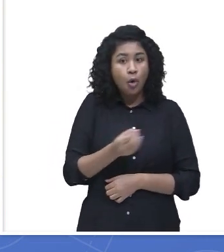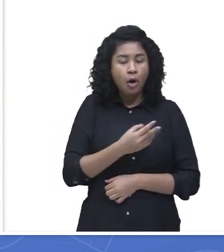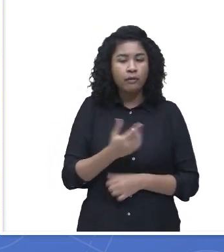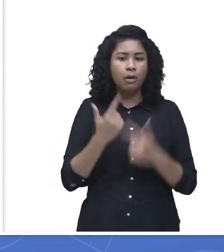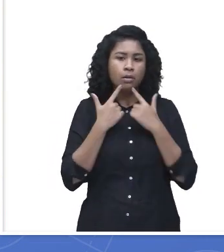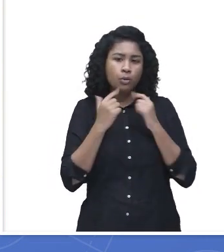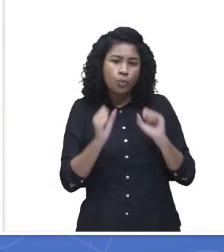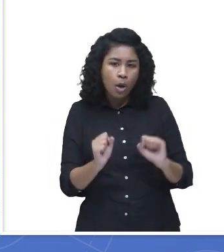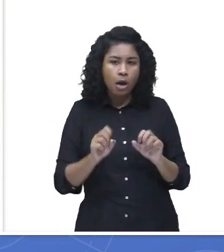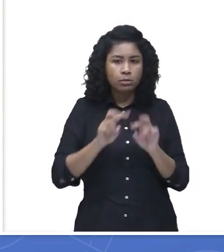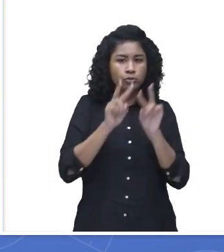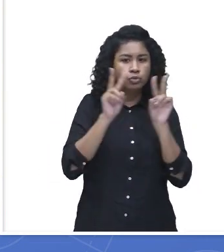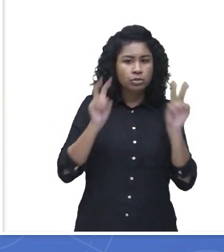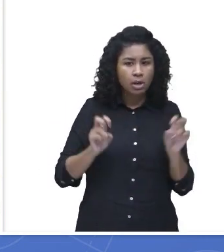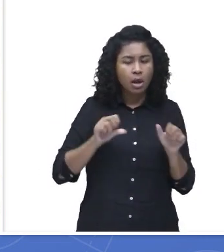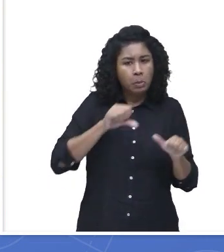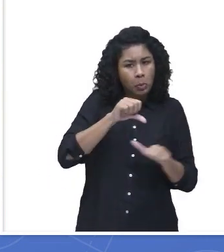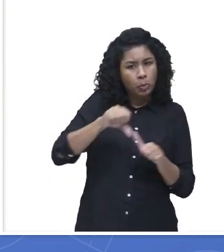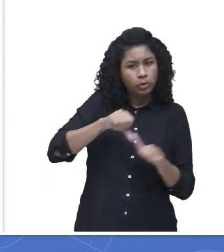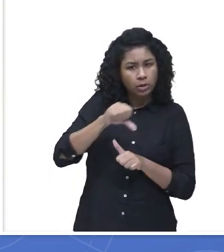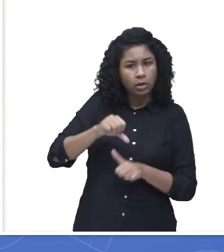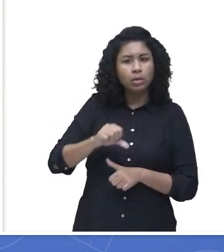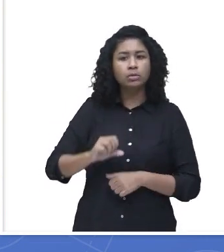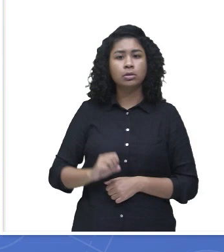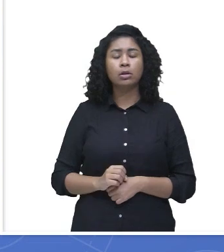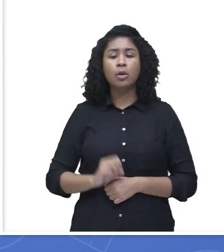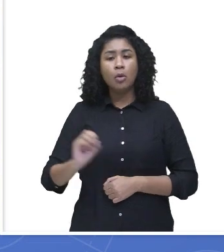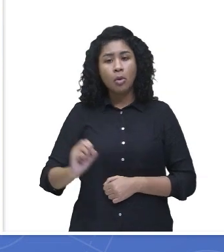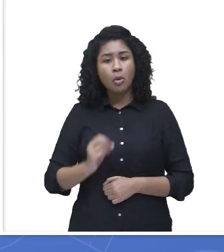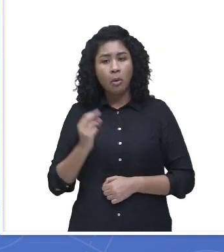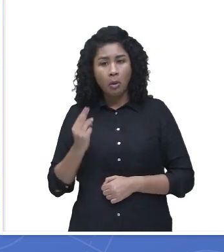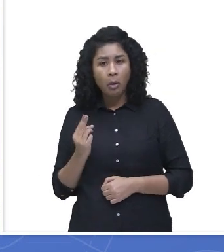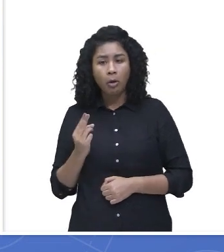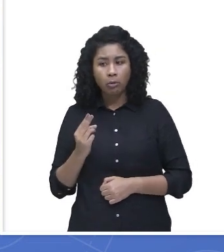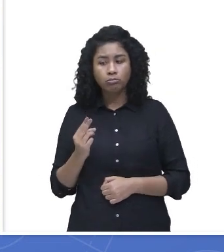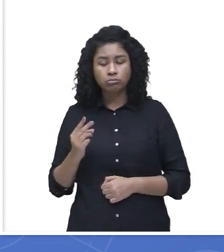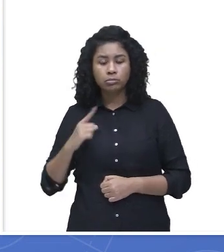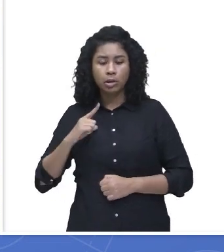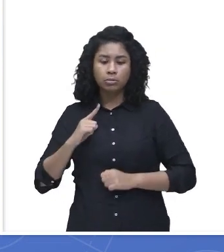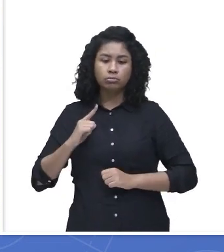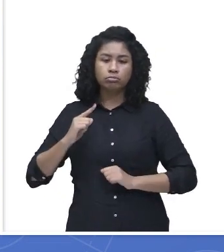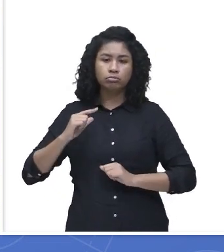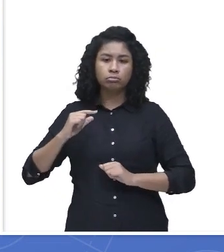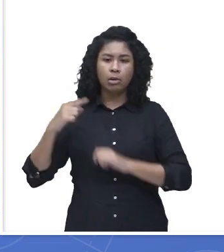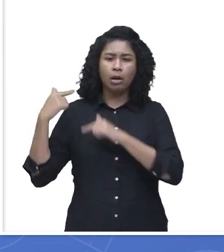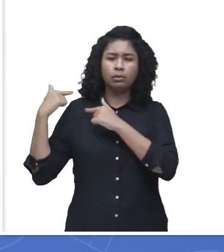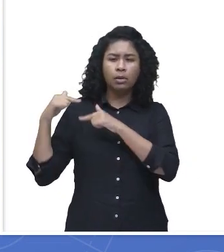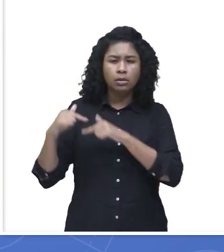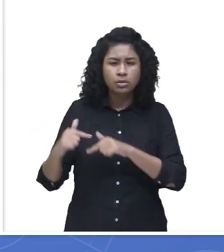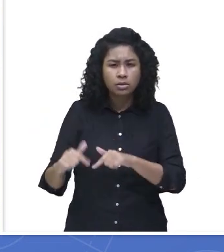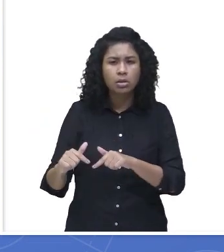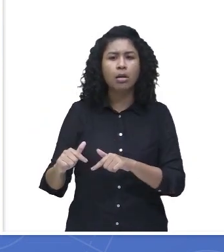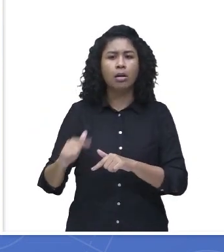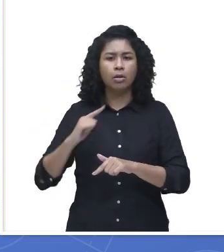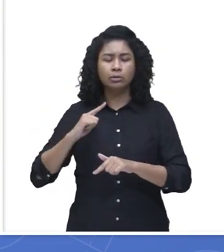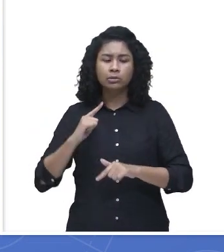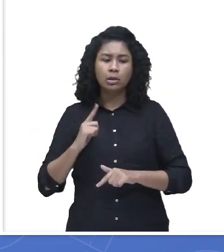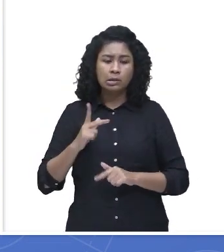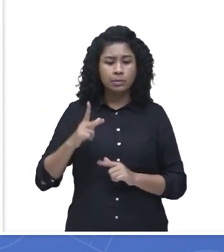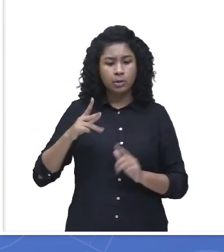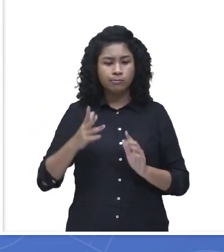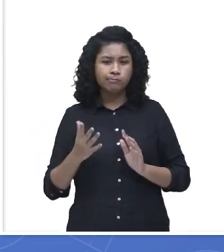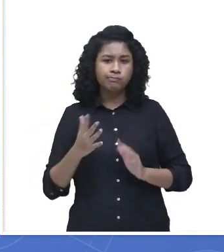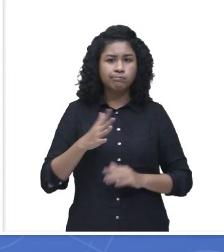na temática, em outros momentos eles estão ligados a uma tradição do passado, né? Mais uma